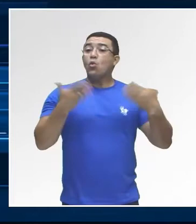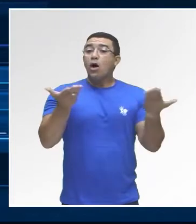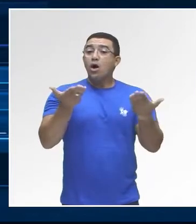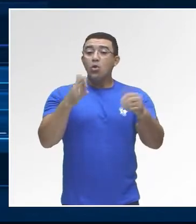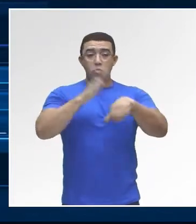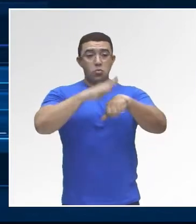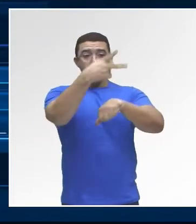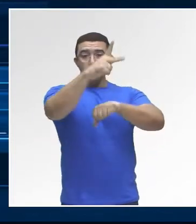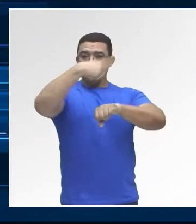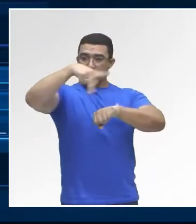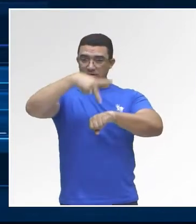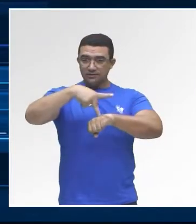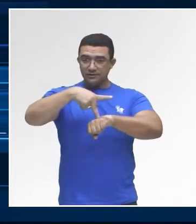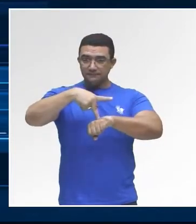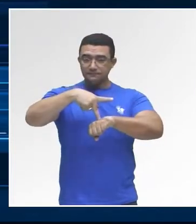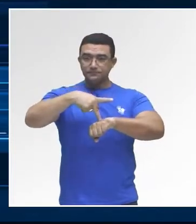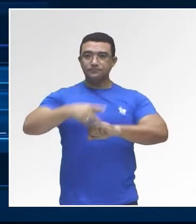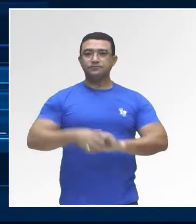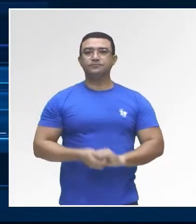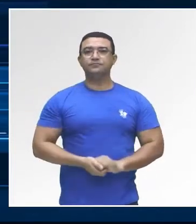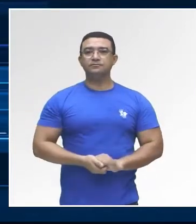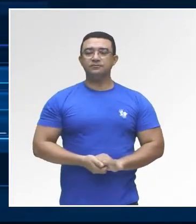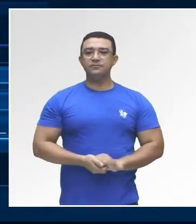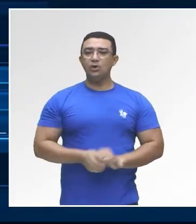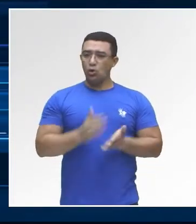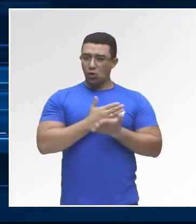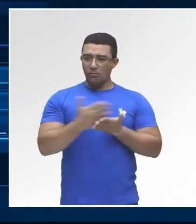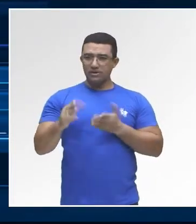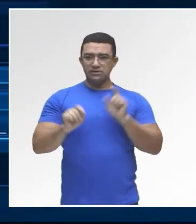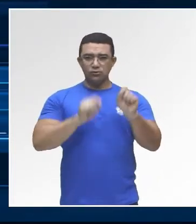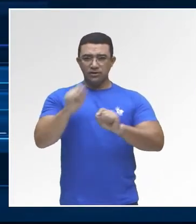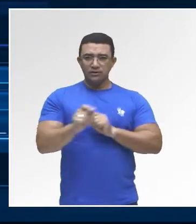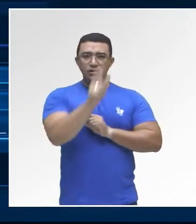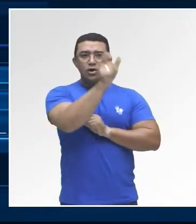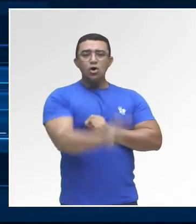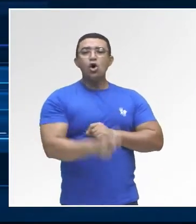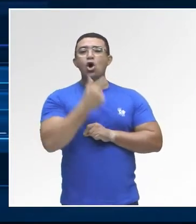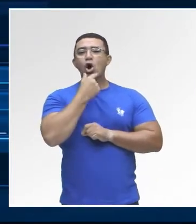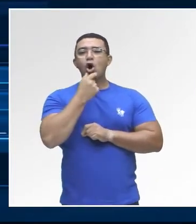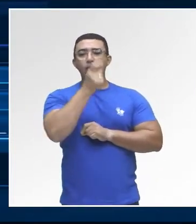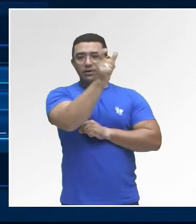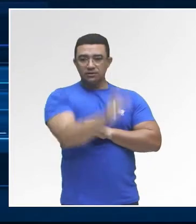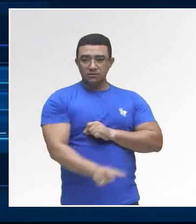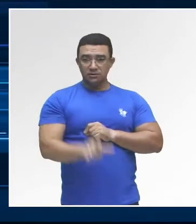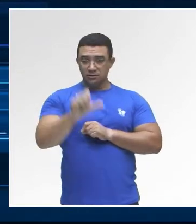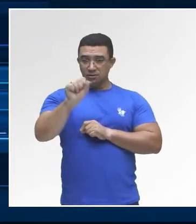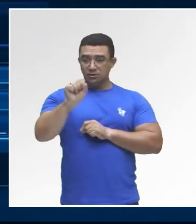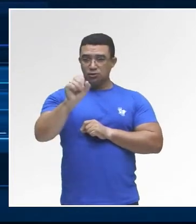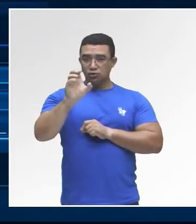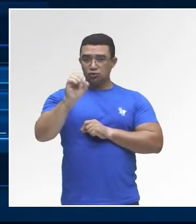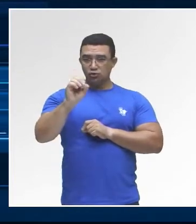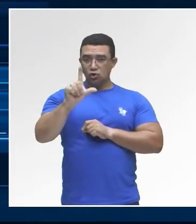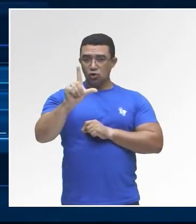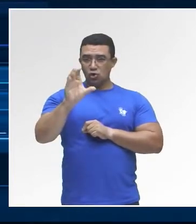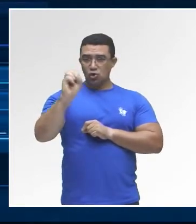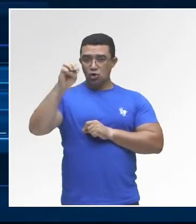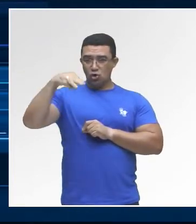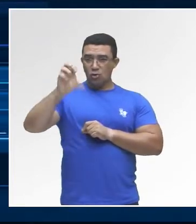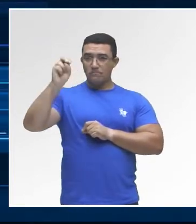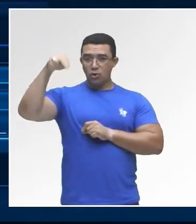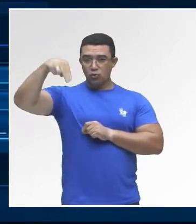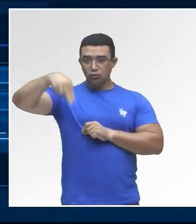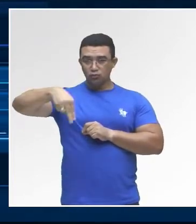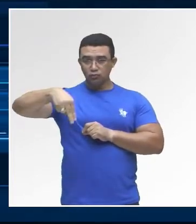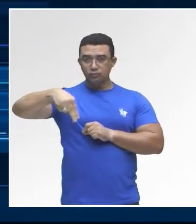sua nacionalidade. Nós vamos iniciar com o nosso personagem, Solomon. Inicialmente, vou perguntar ao Solomon